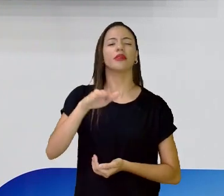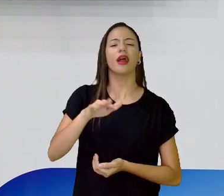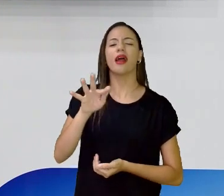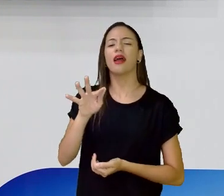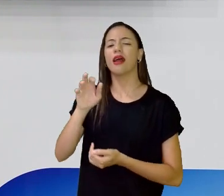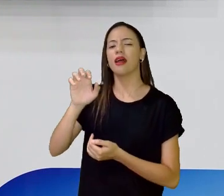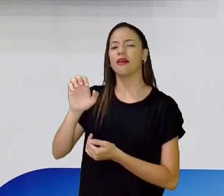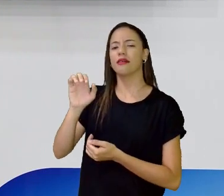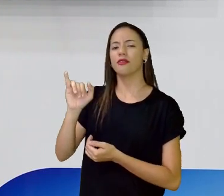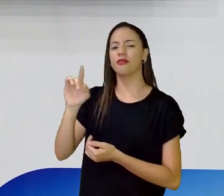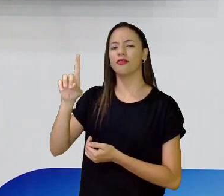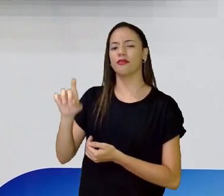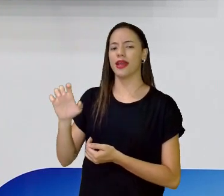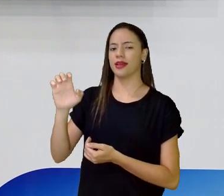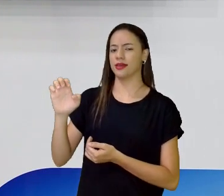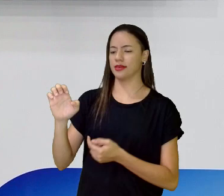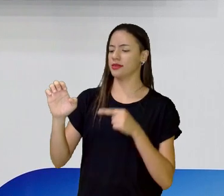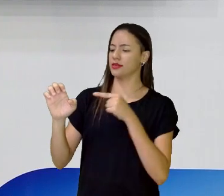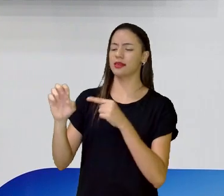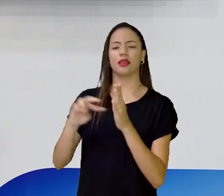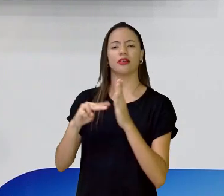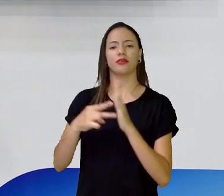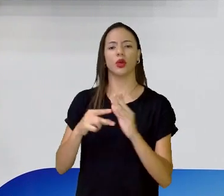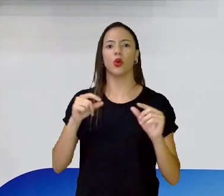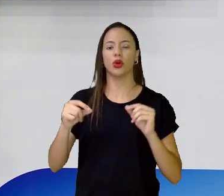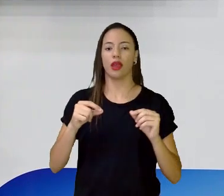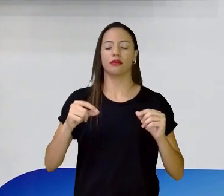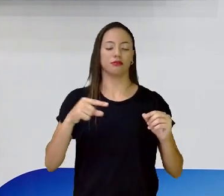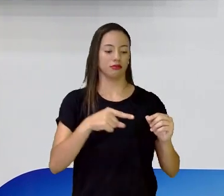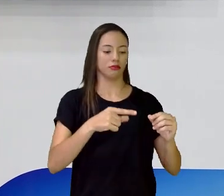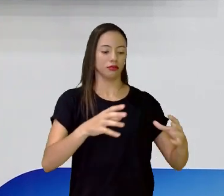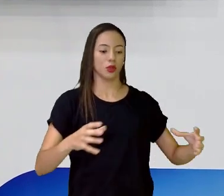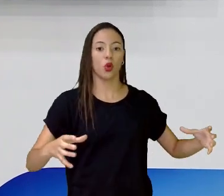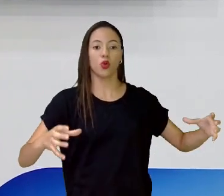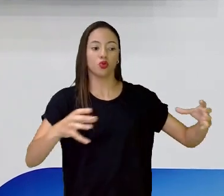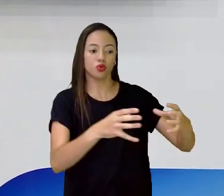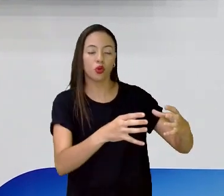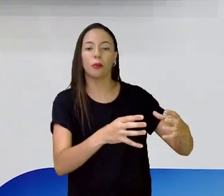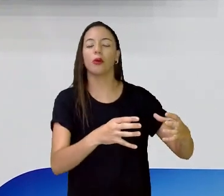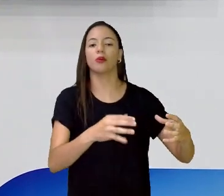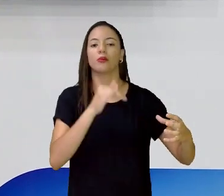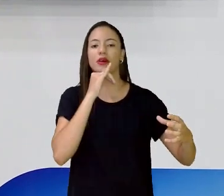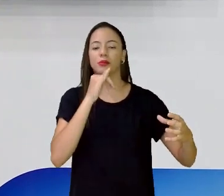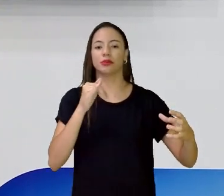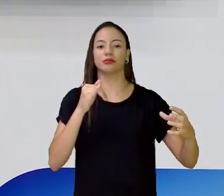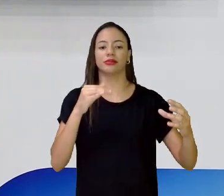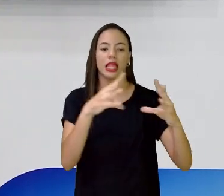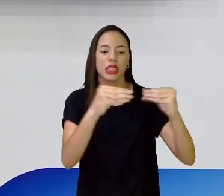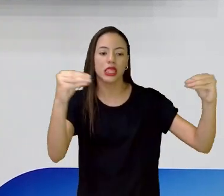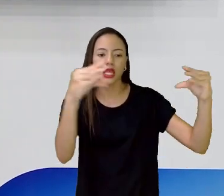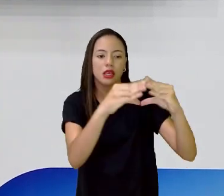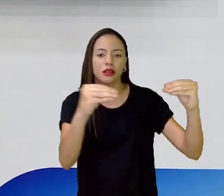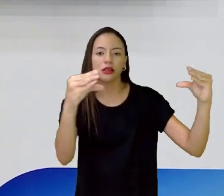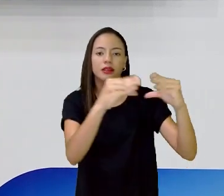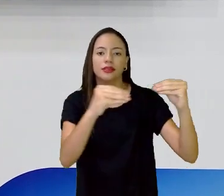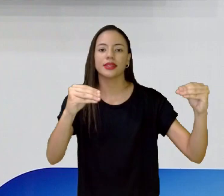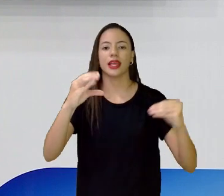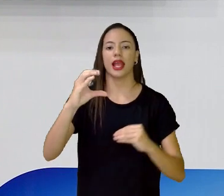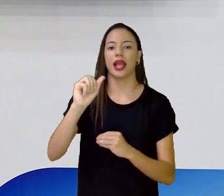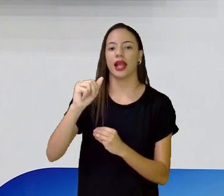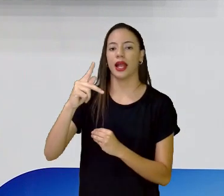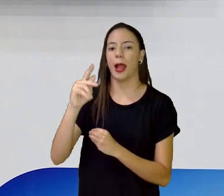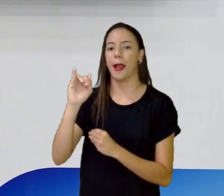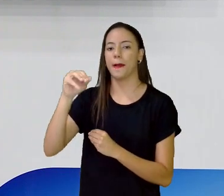feixe? Feixe pode ser um conjunto de lenhas ou um conjunto de capins. Então, feixe aí é